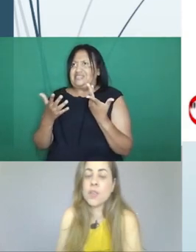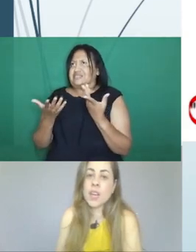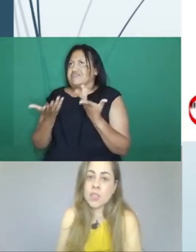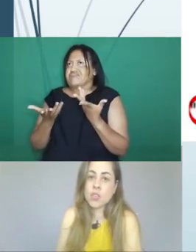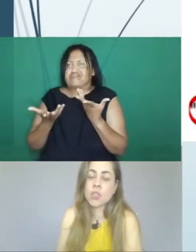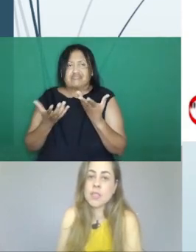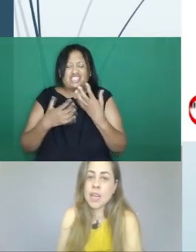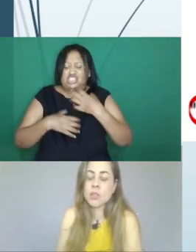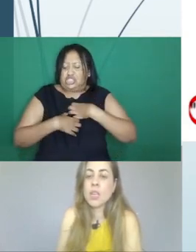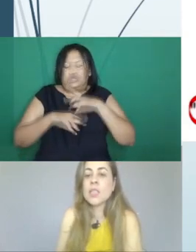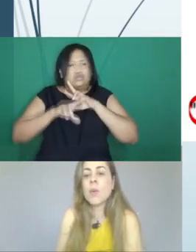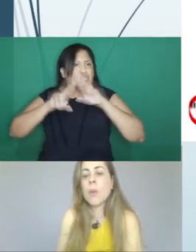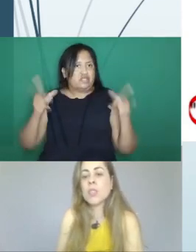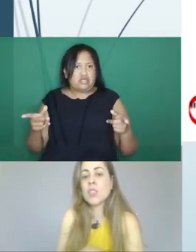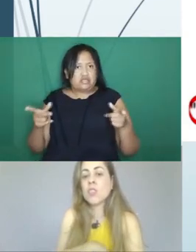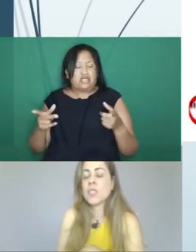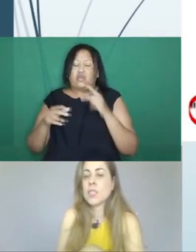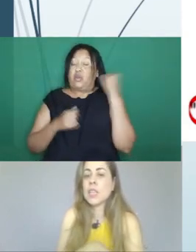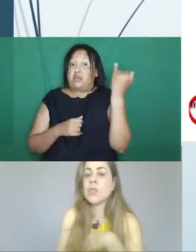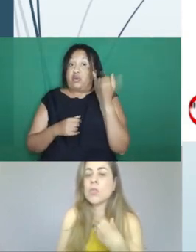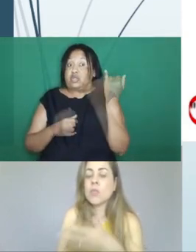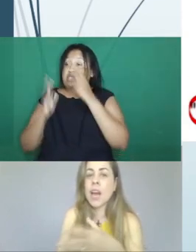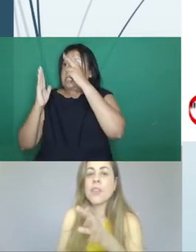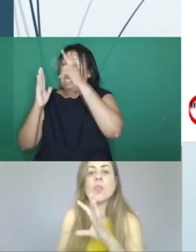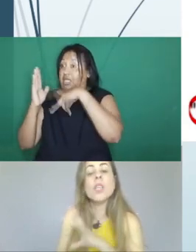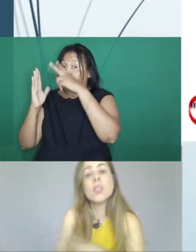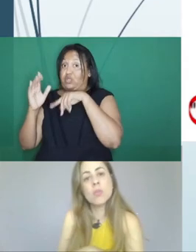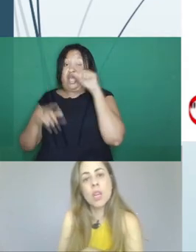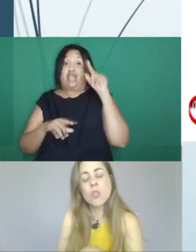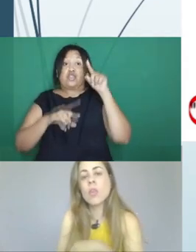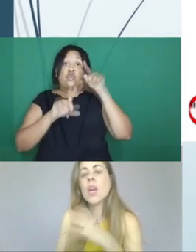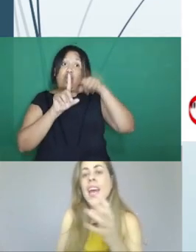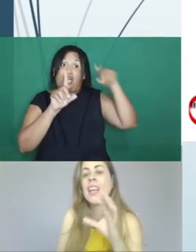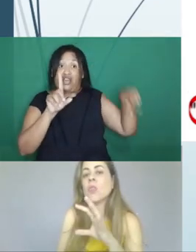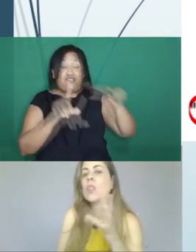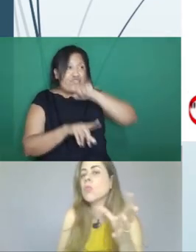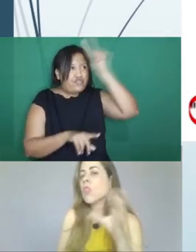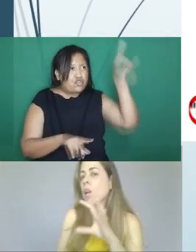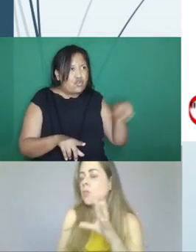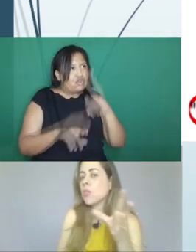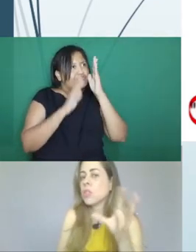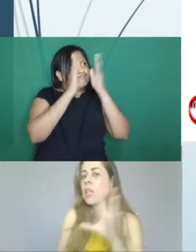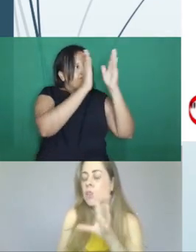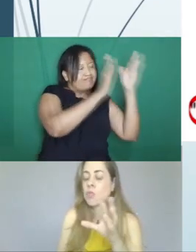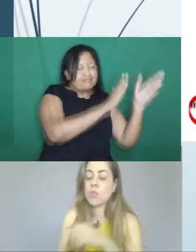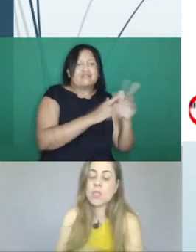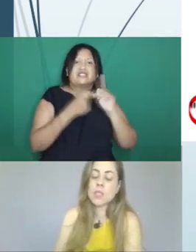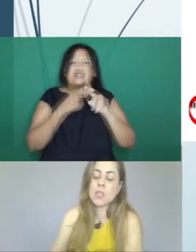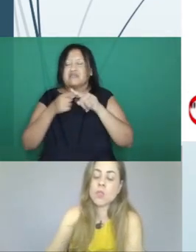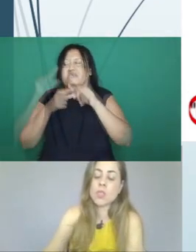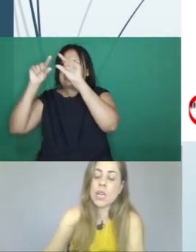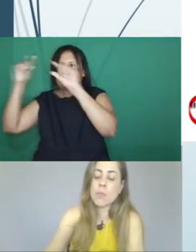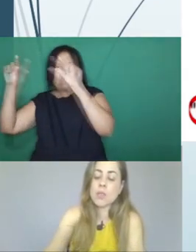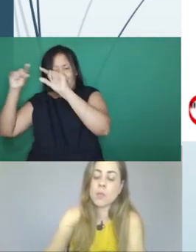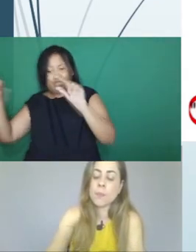diferentes certo então é importante a gente fazer essa leitura do gráfico e do texto relacionando os dados dessas duas